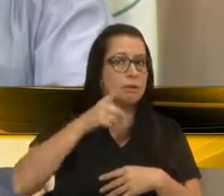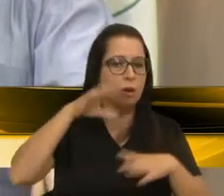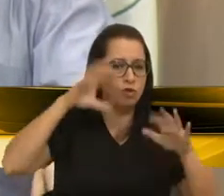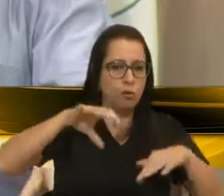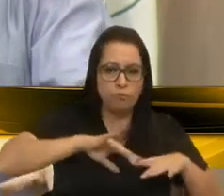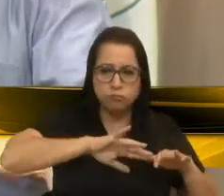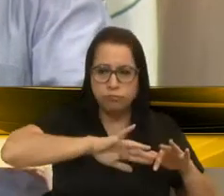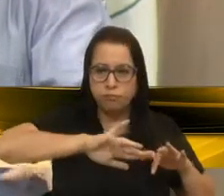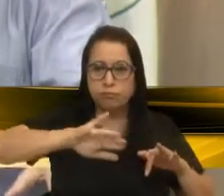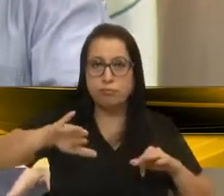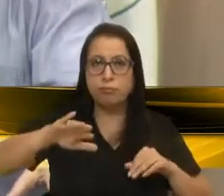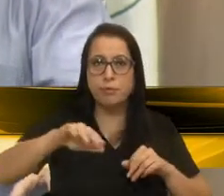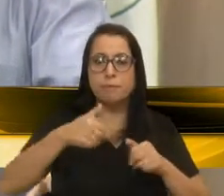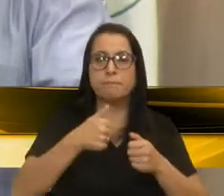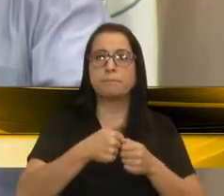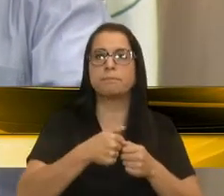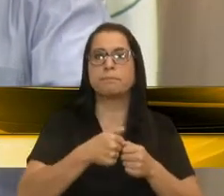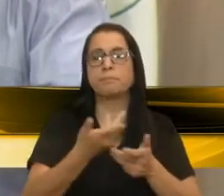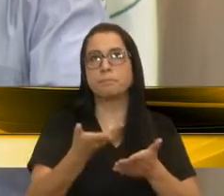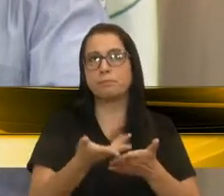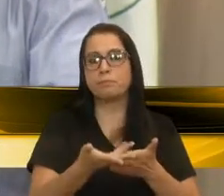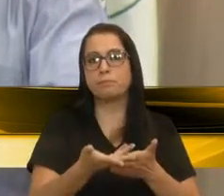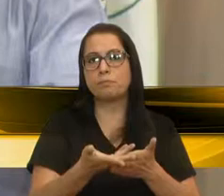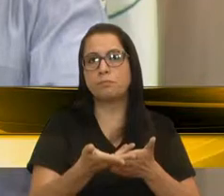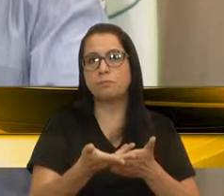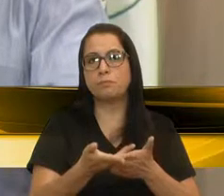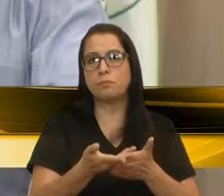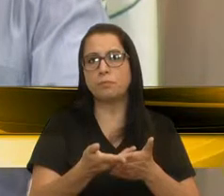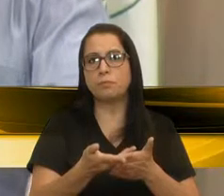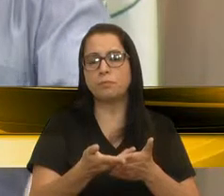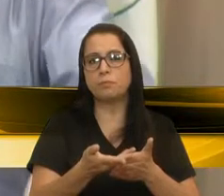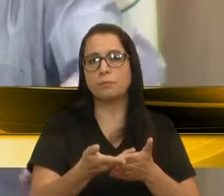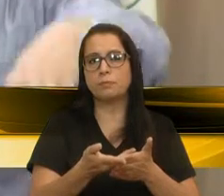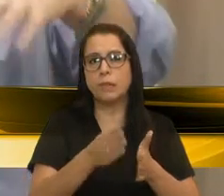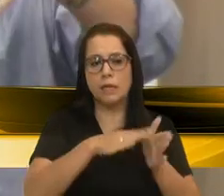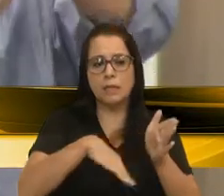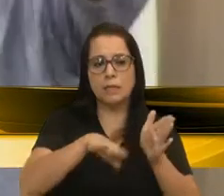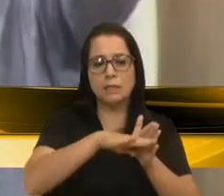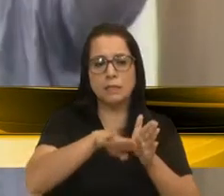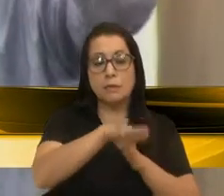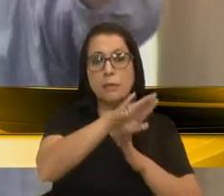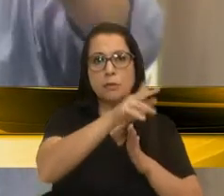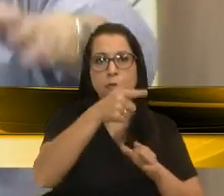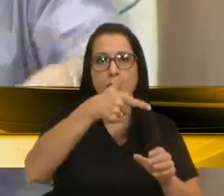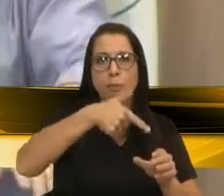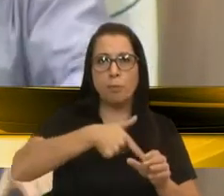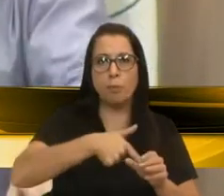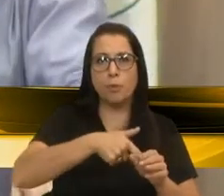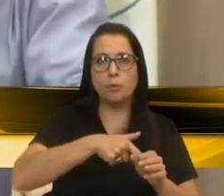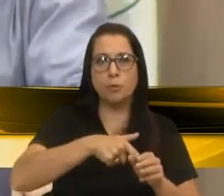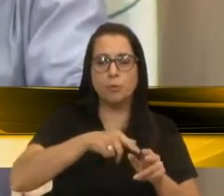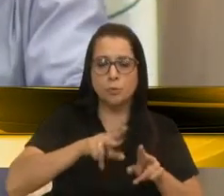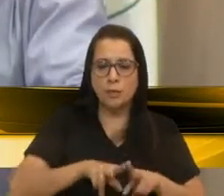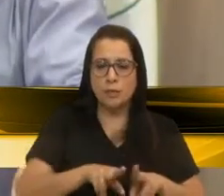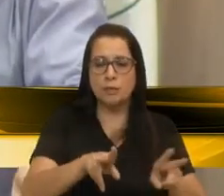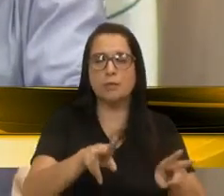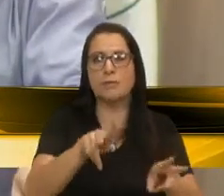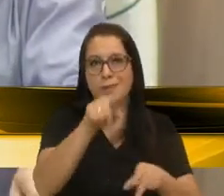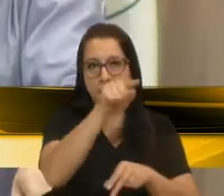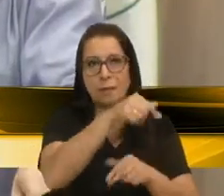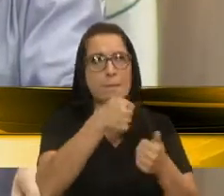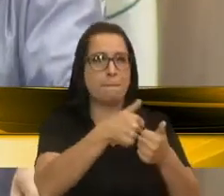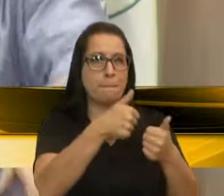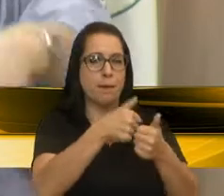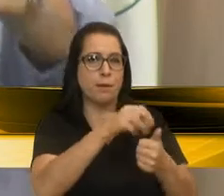alagamento da área de estacionamento ali, logo acima do posto de gasolina, indo pela perimetral, né, em